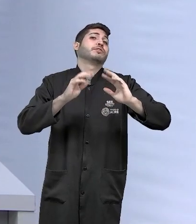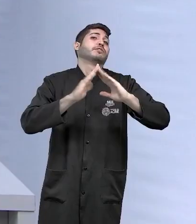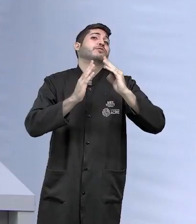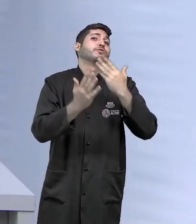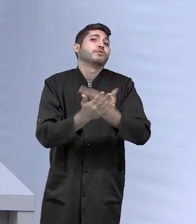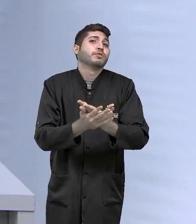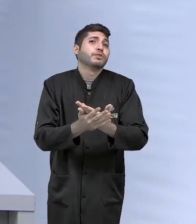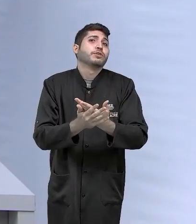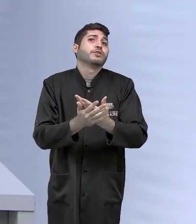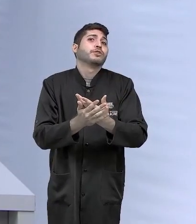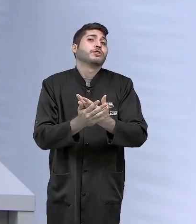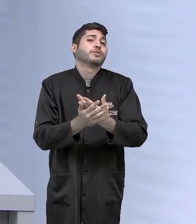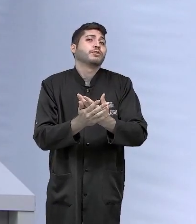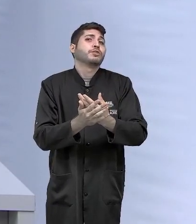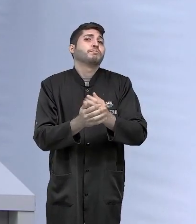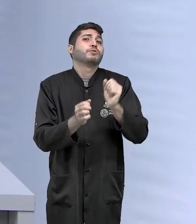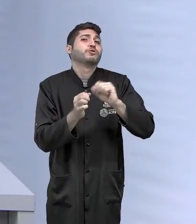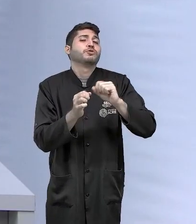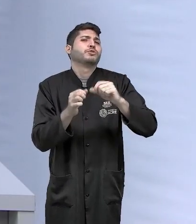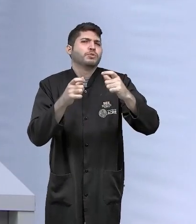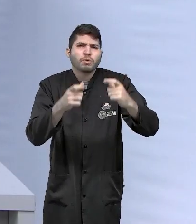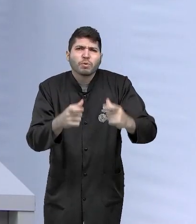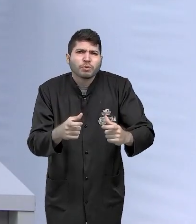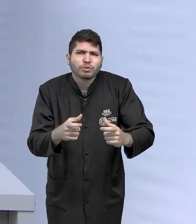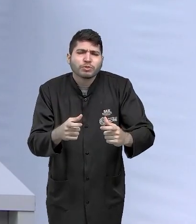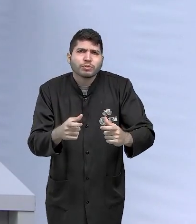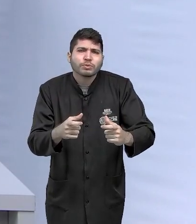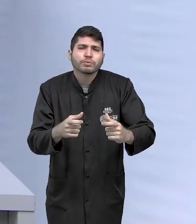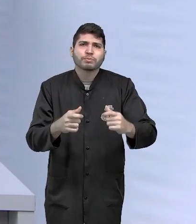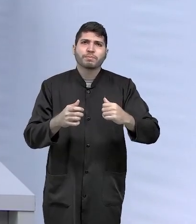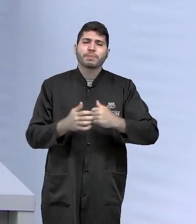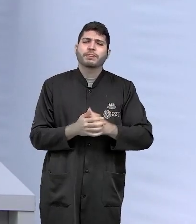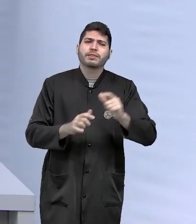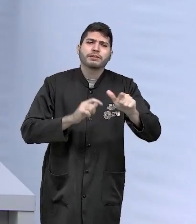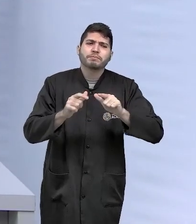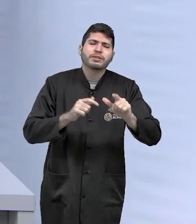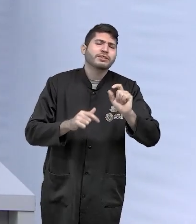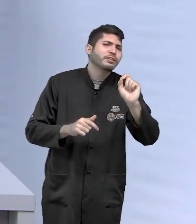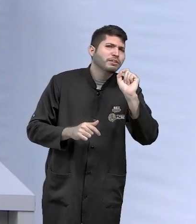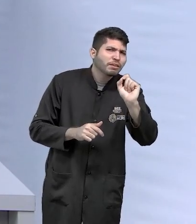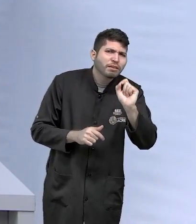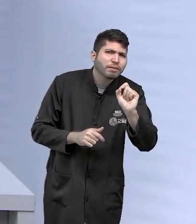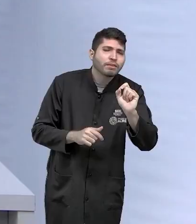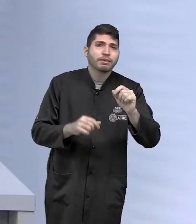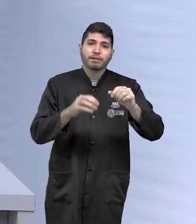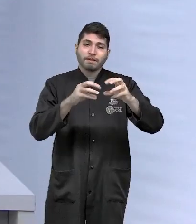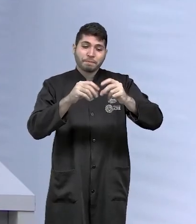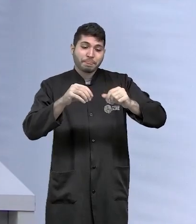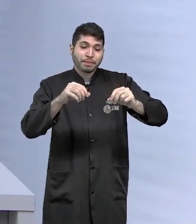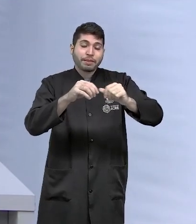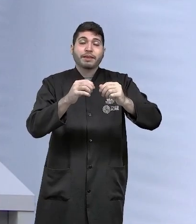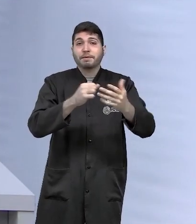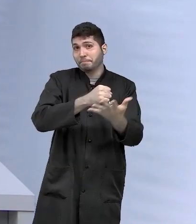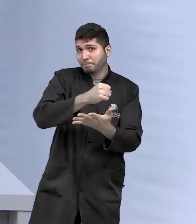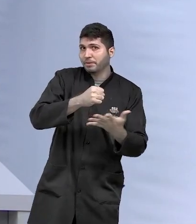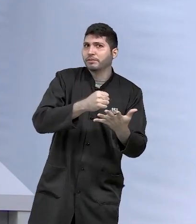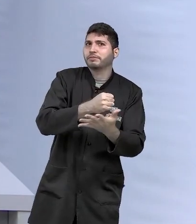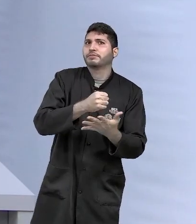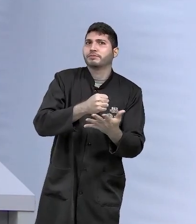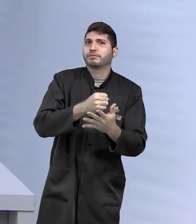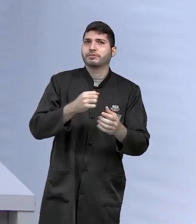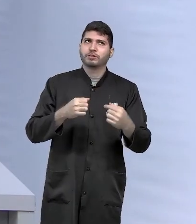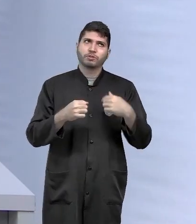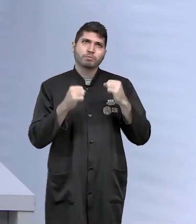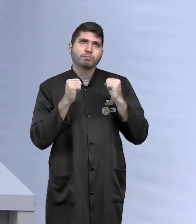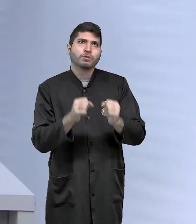produziu aonde? Ele trabalha em quê? Então a terra é a base de tudo. Eu posso alugar um